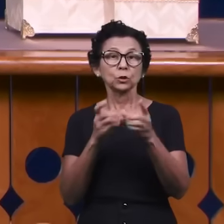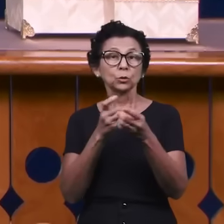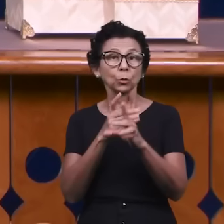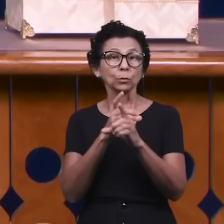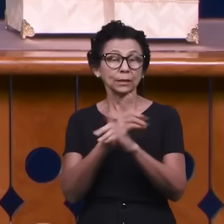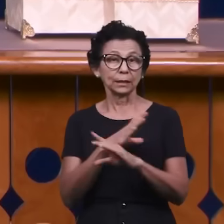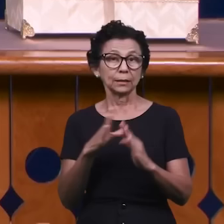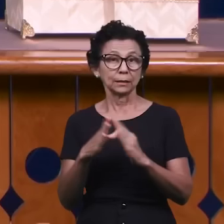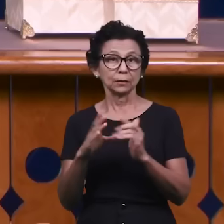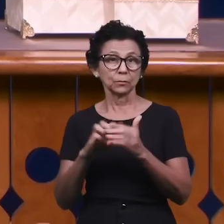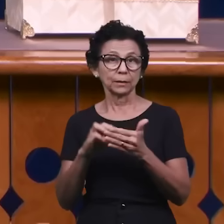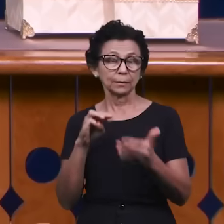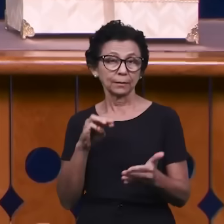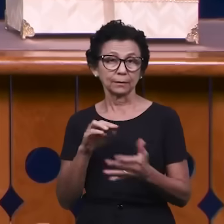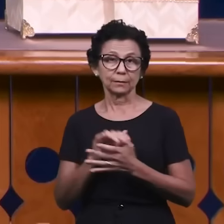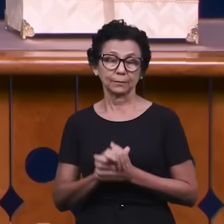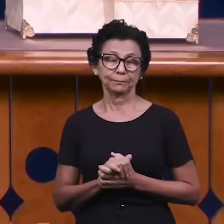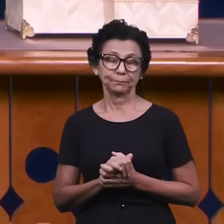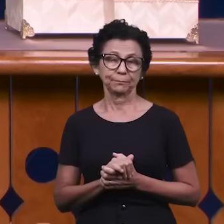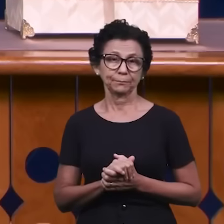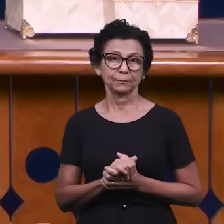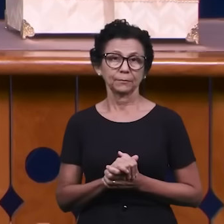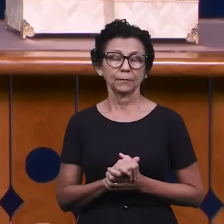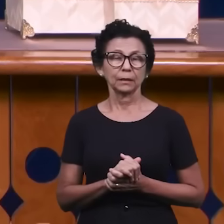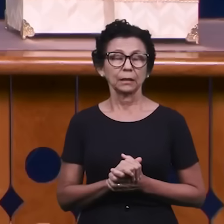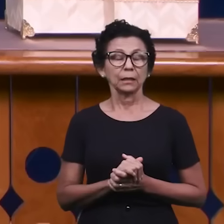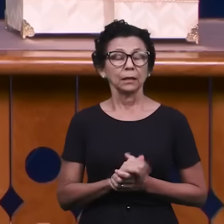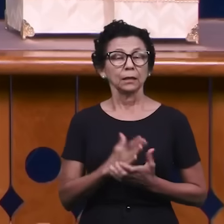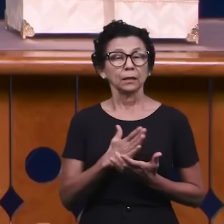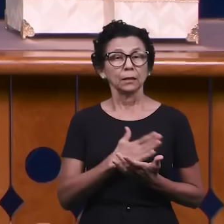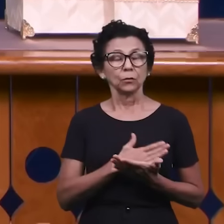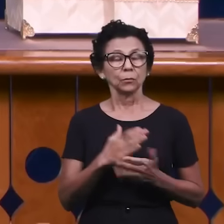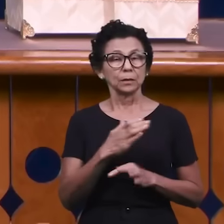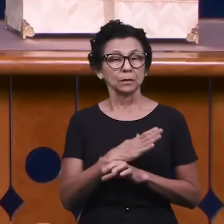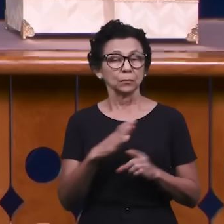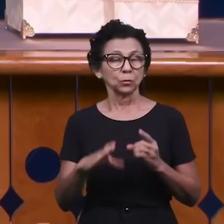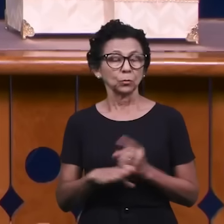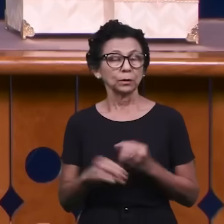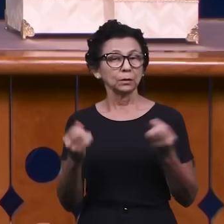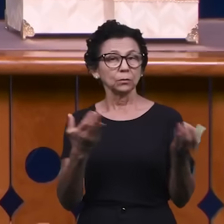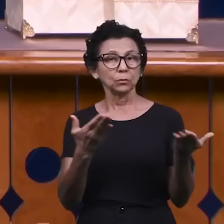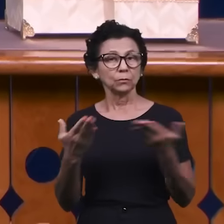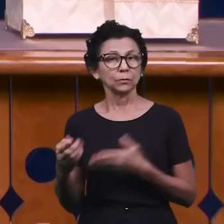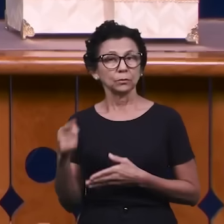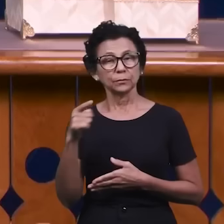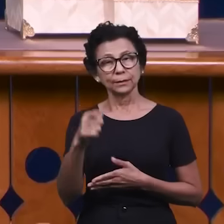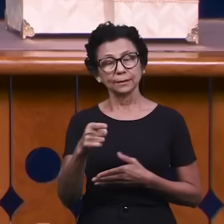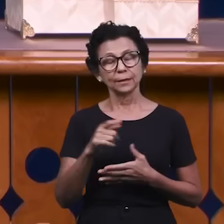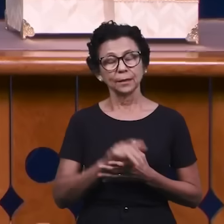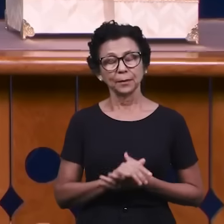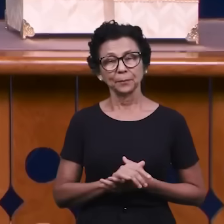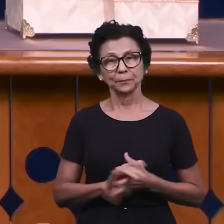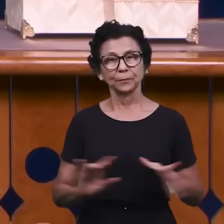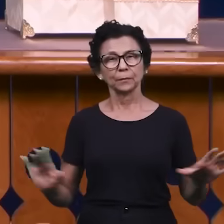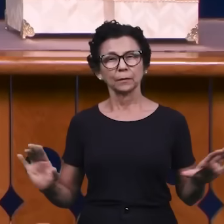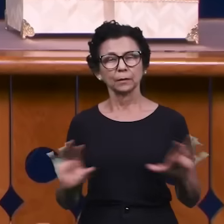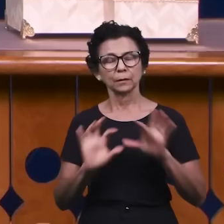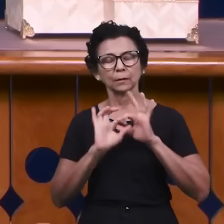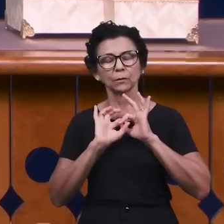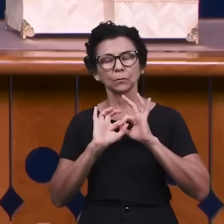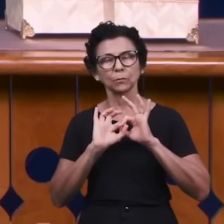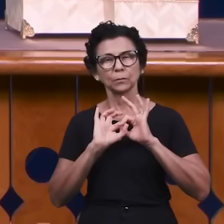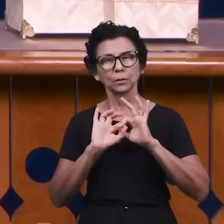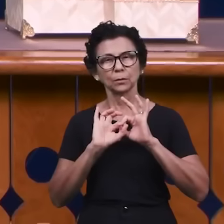dando início a este culto e convido você, o senhor, a senhora, a fechar os seus